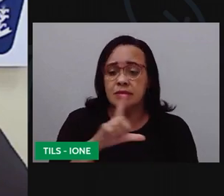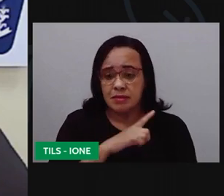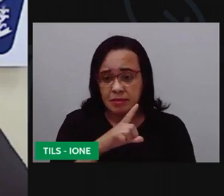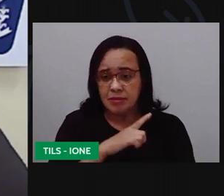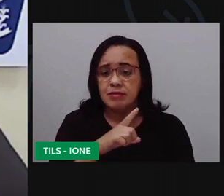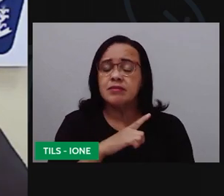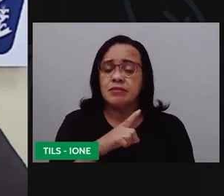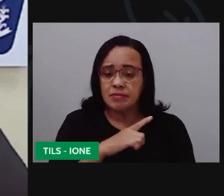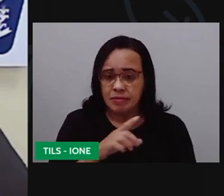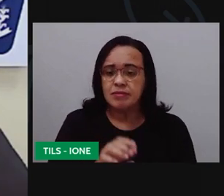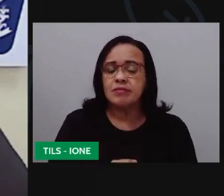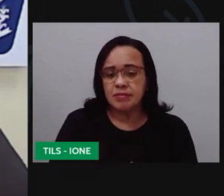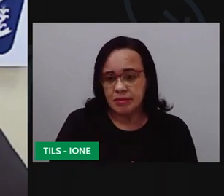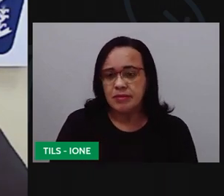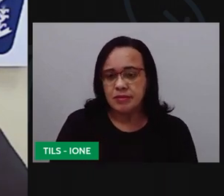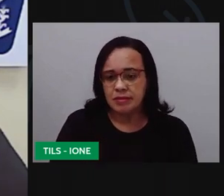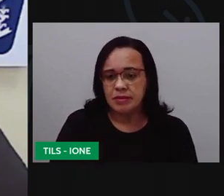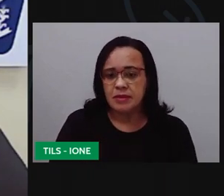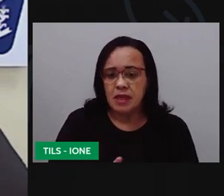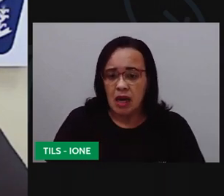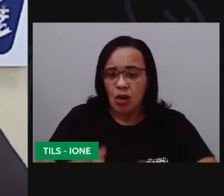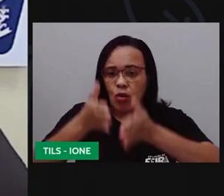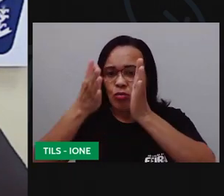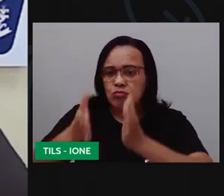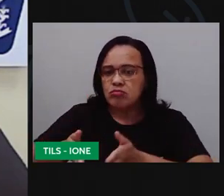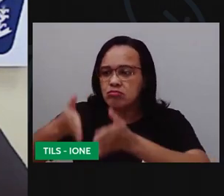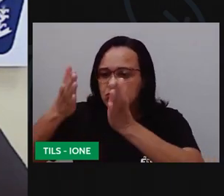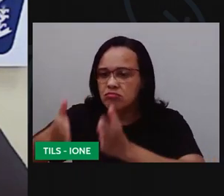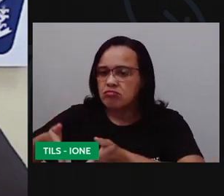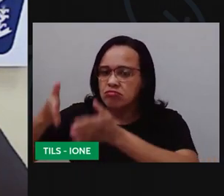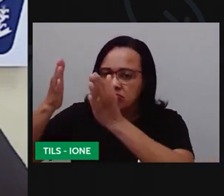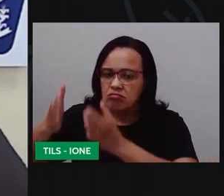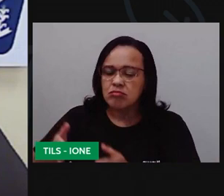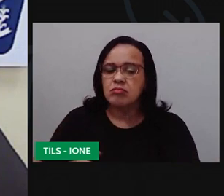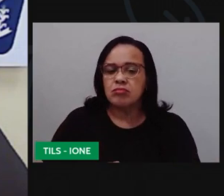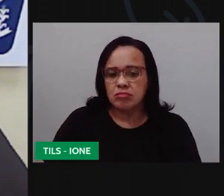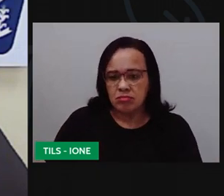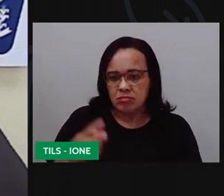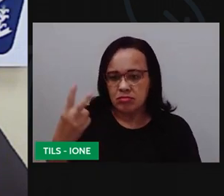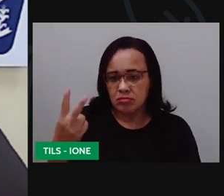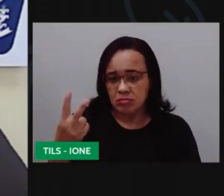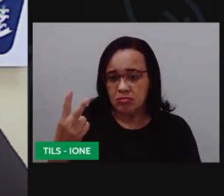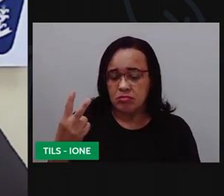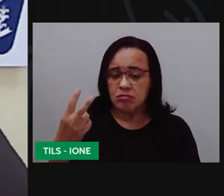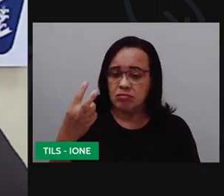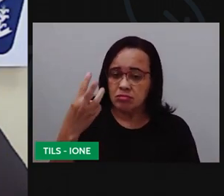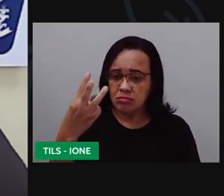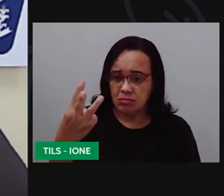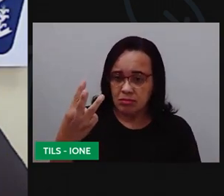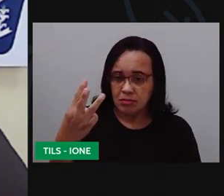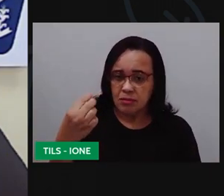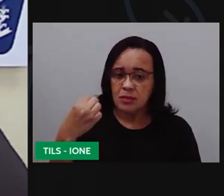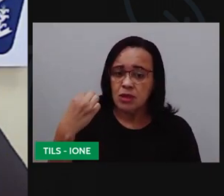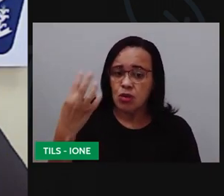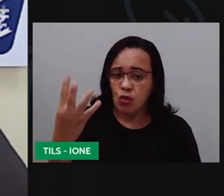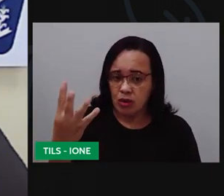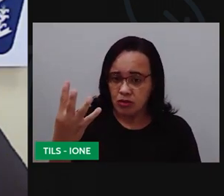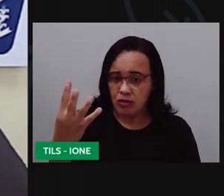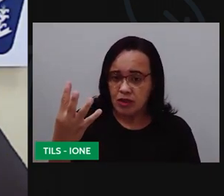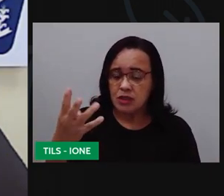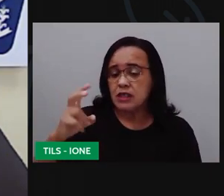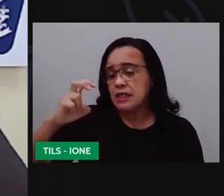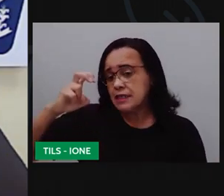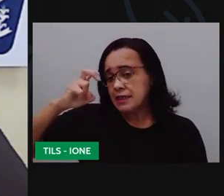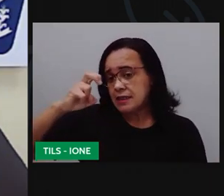Então, quantas vezes a coluna aparece? A coluna aparece uma vez, duas vezes, três vezes,